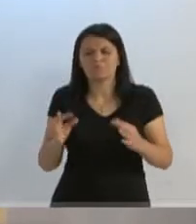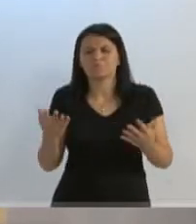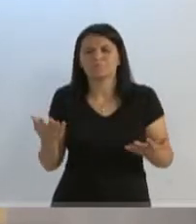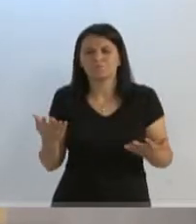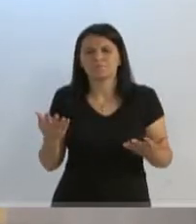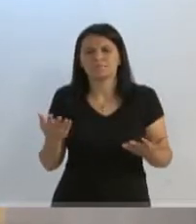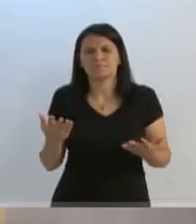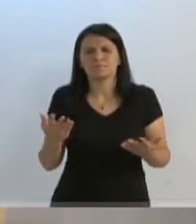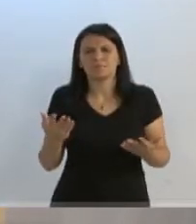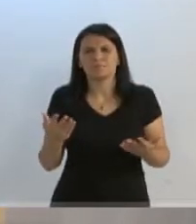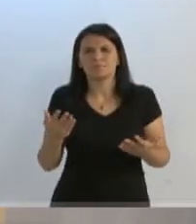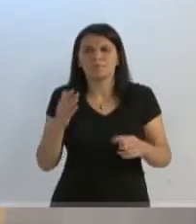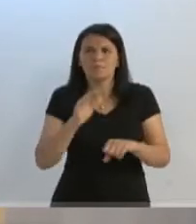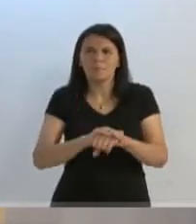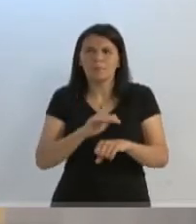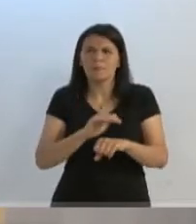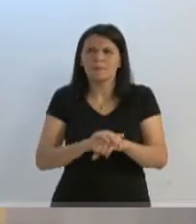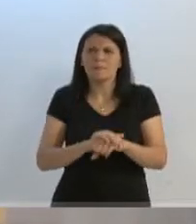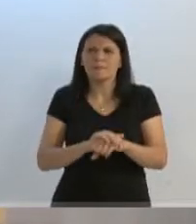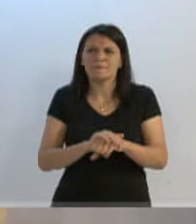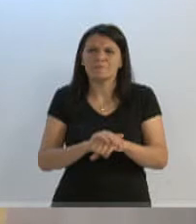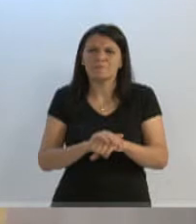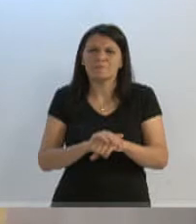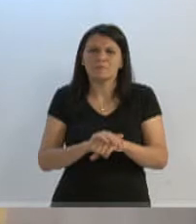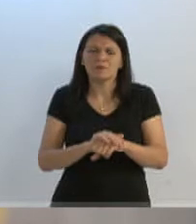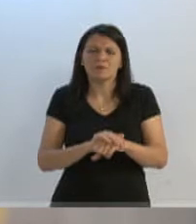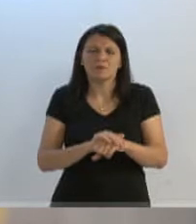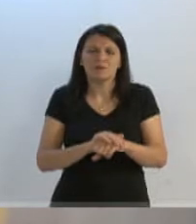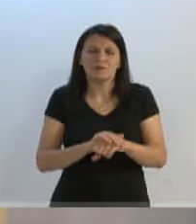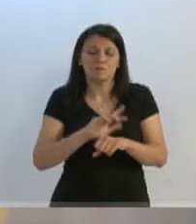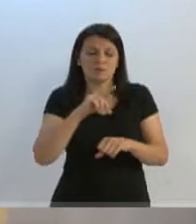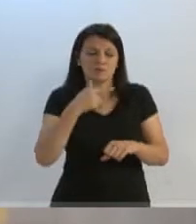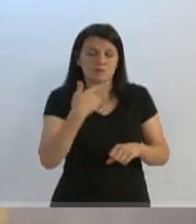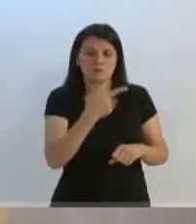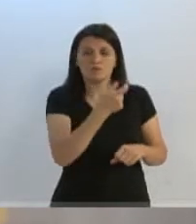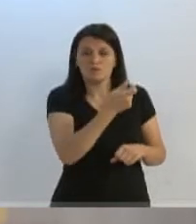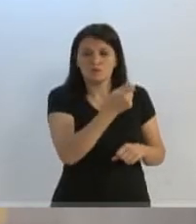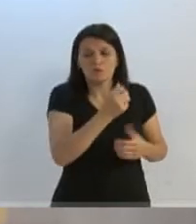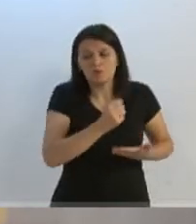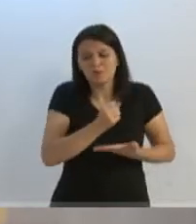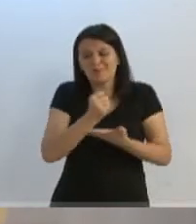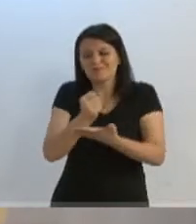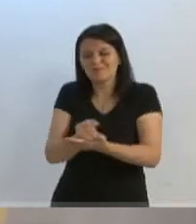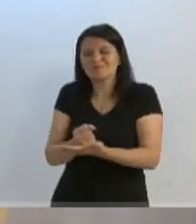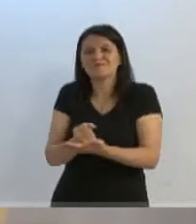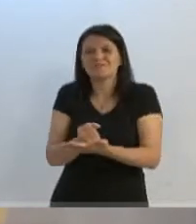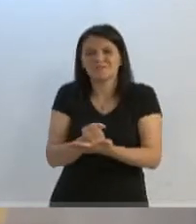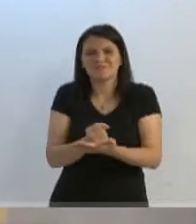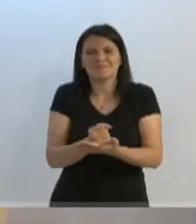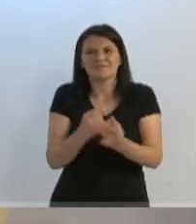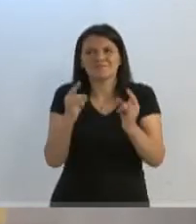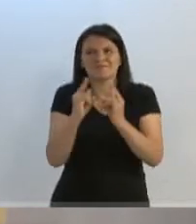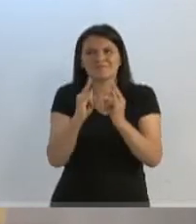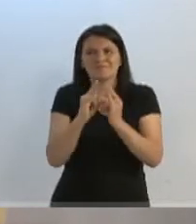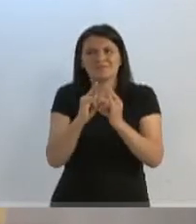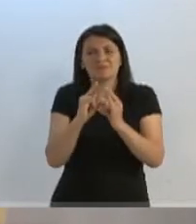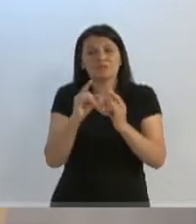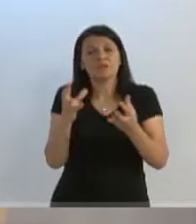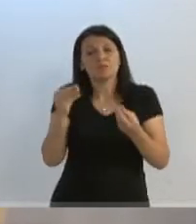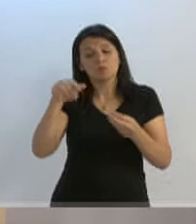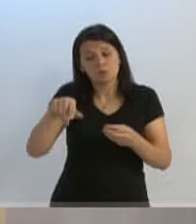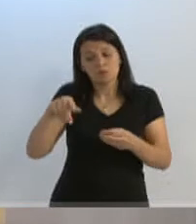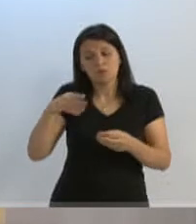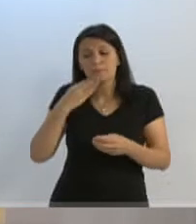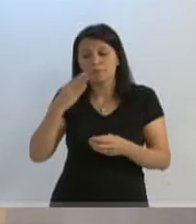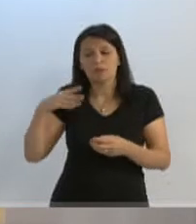fazer um pouco do usar um pouco do recurso que tem pra ajudar essas entidades muitos buscam inclusive em nós parlamentares